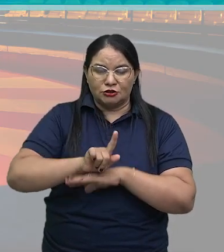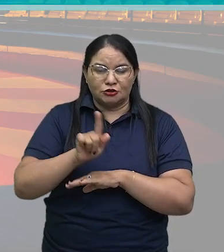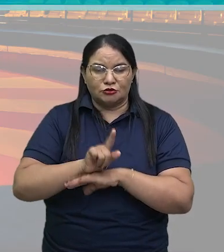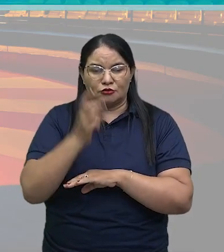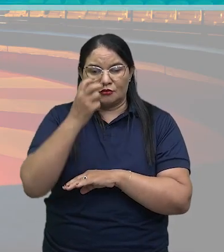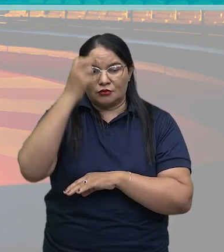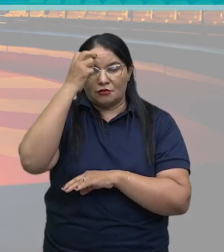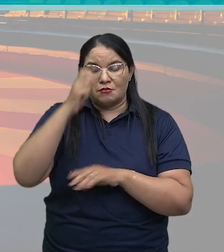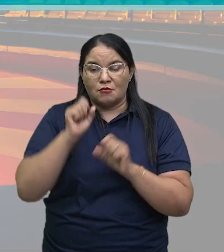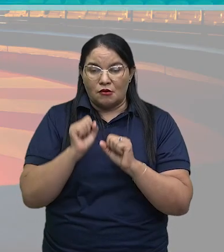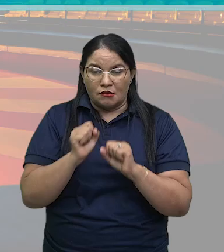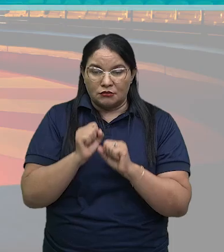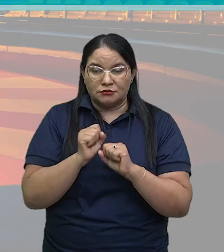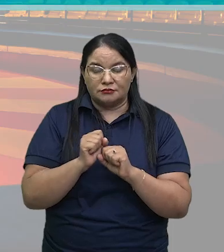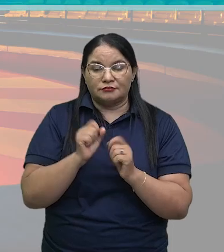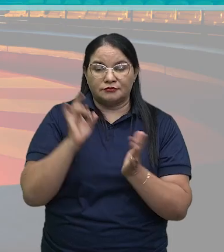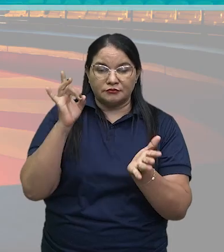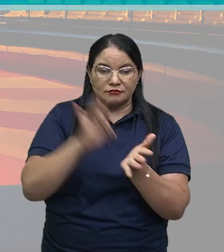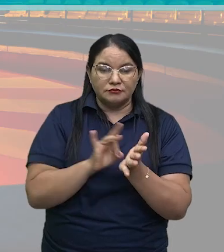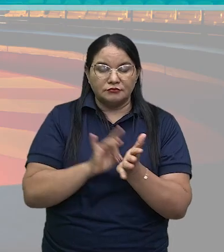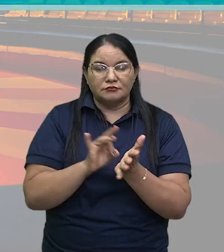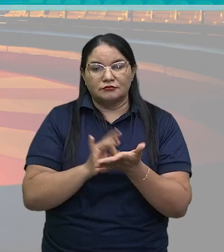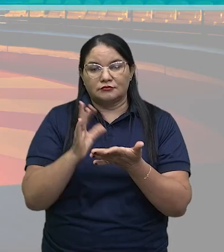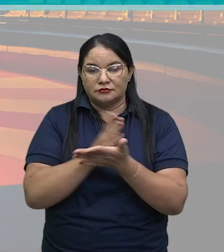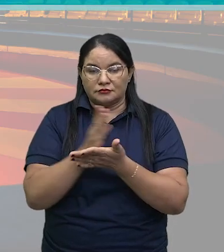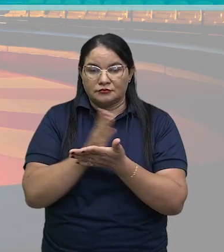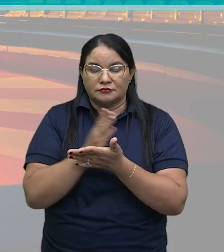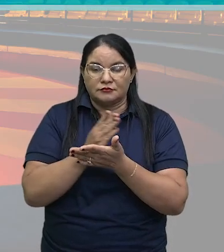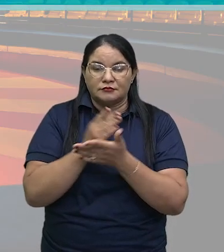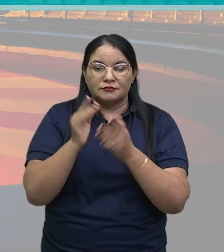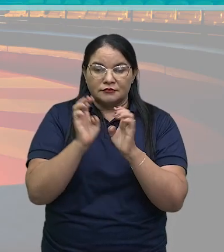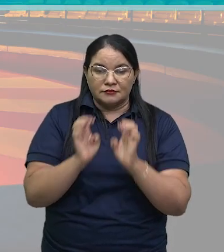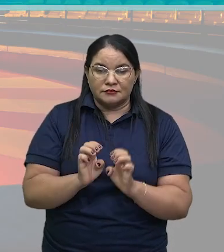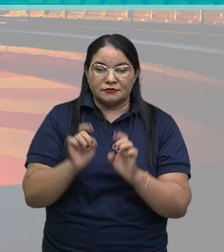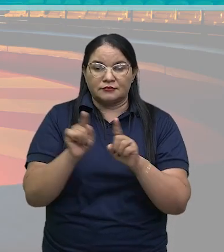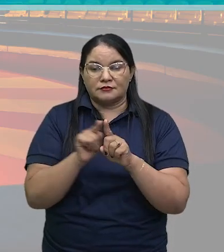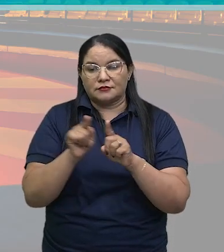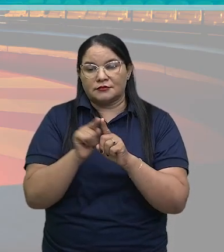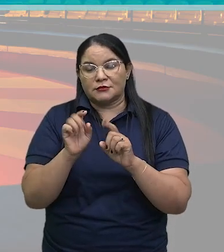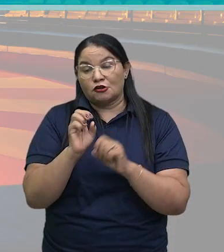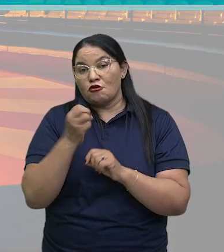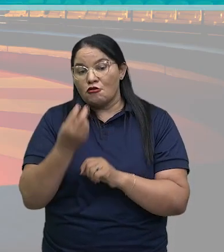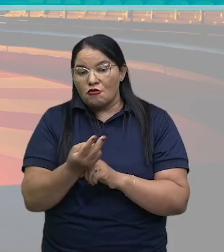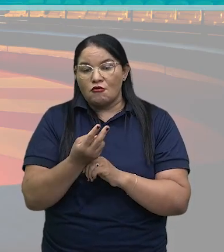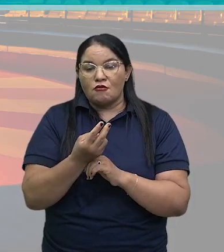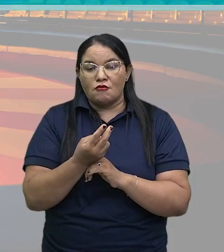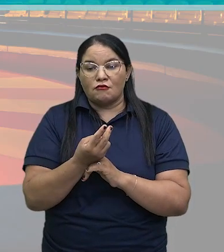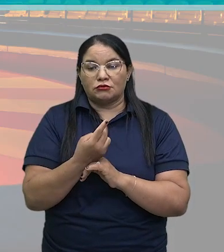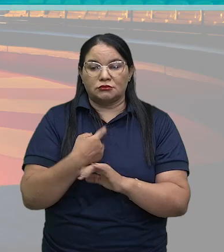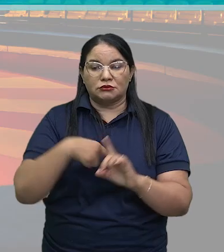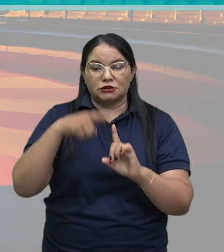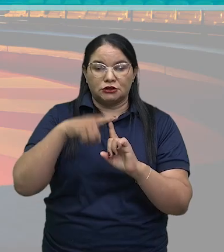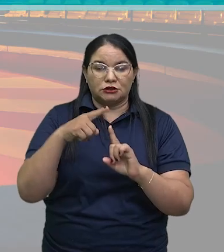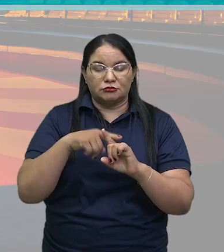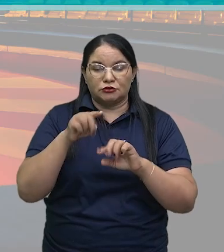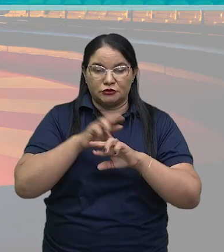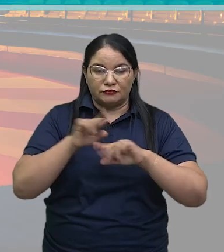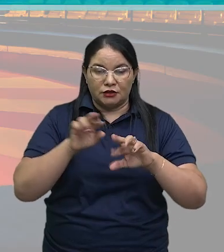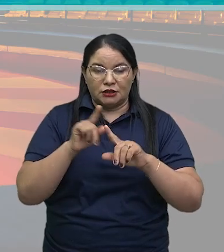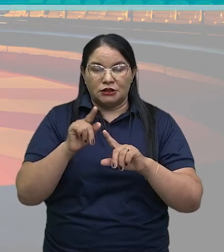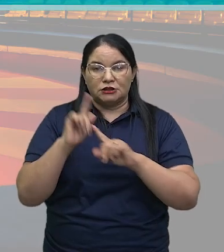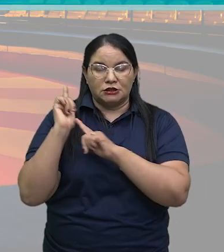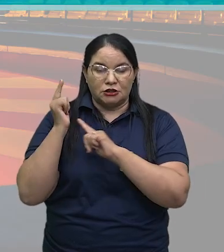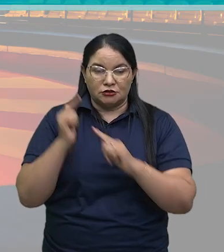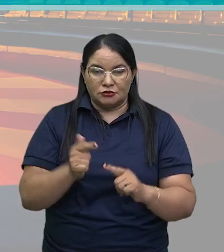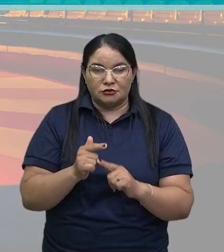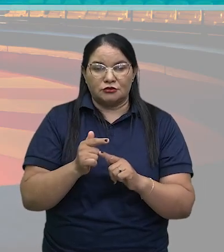gestores culturais podem validar determinadas estéticas, discursos ou formatos, muitas vezes diferentes